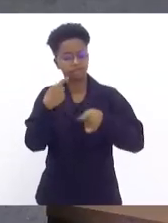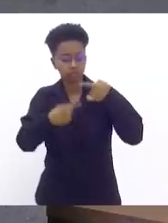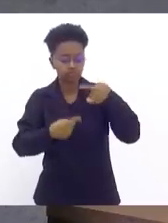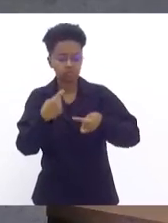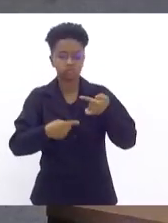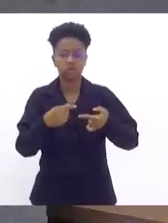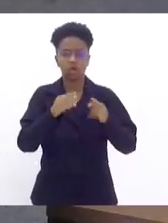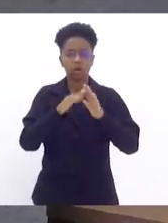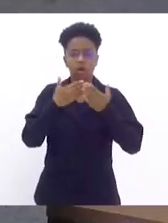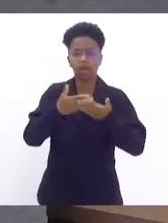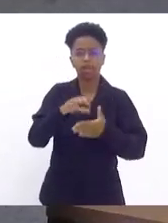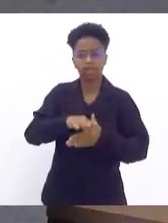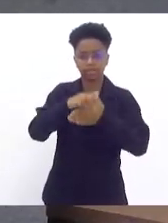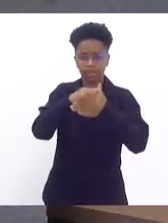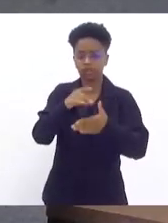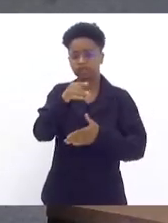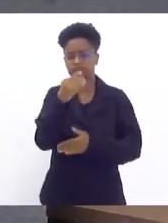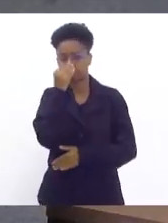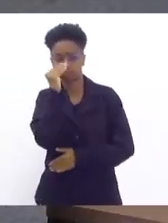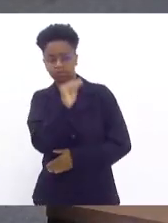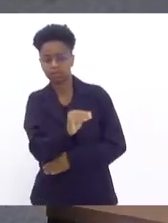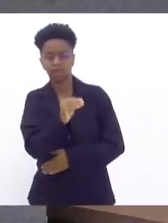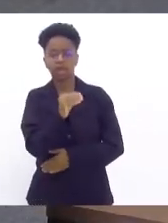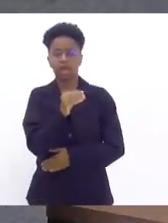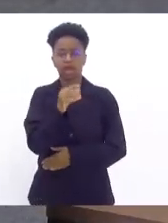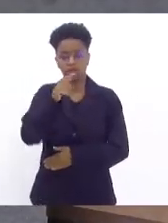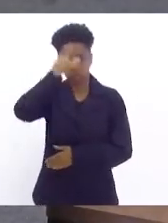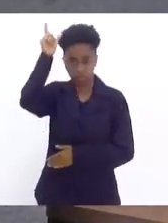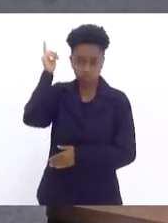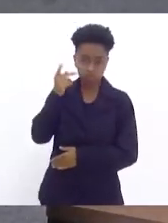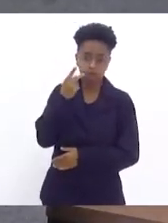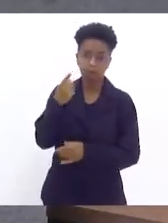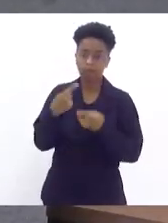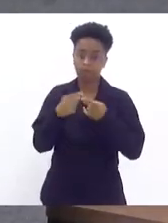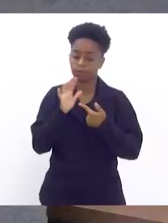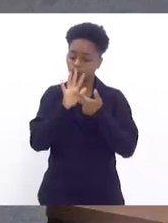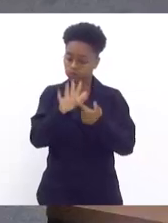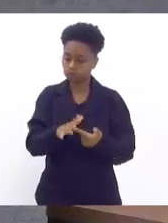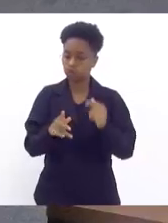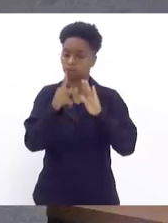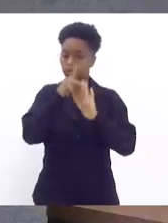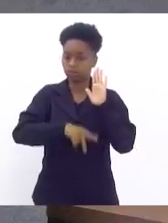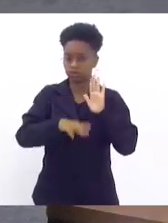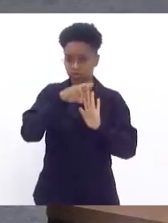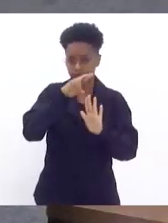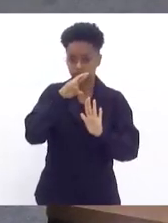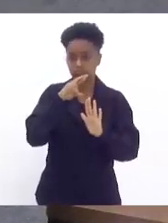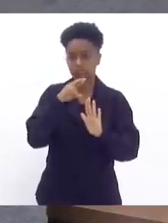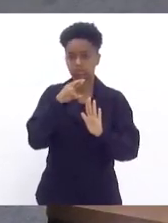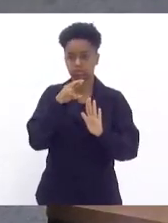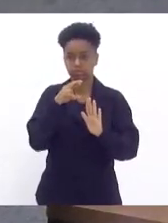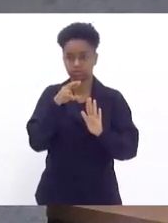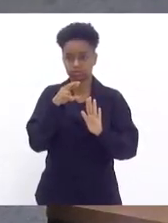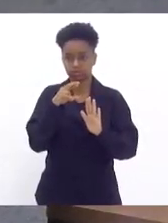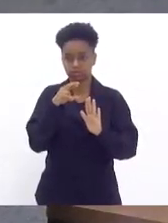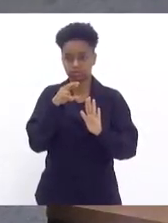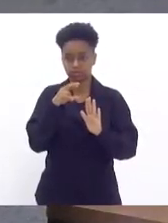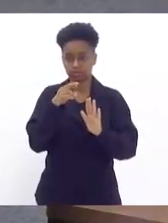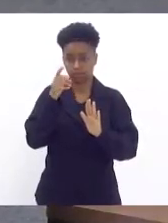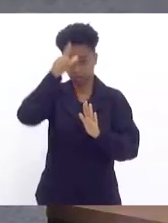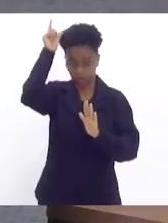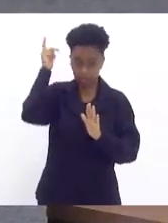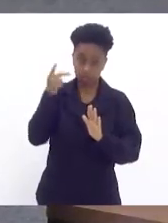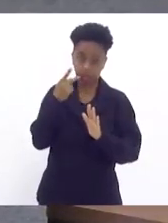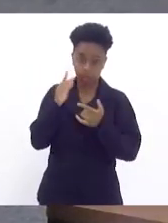Colégio líderes vossa excelência tá desrespeitando o mandato Deputado Luiz Paulo que Apresentou um projeto de resolução Deputado